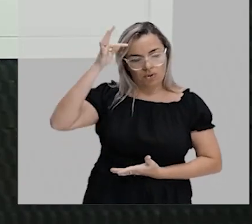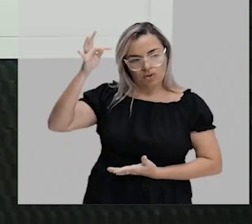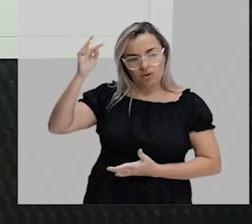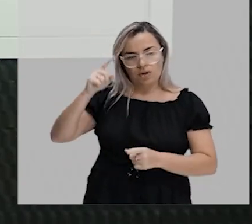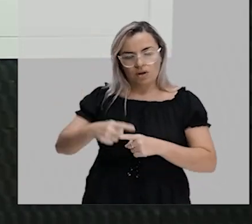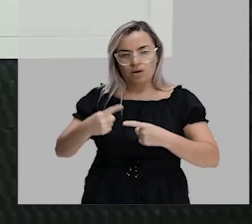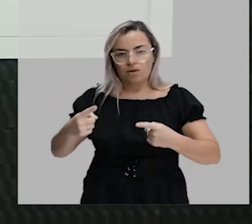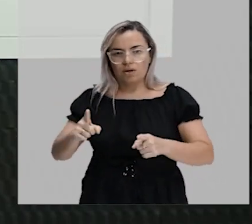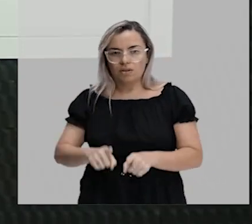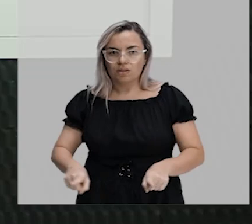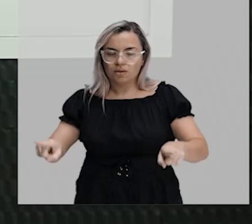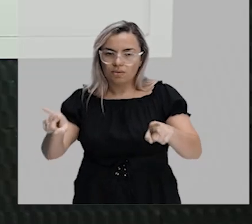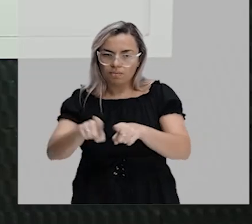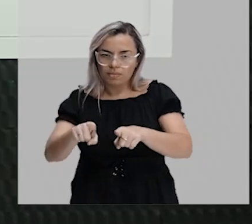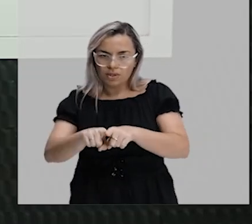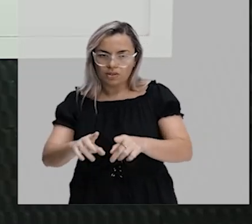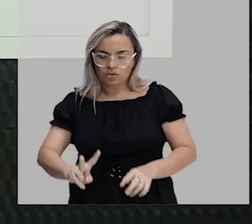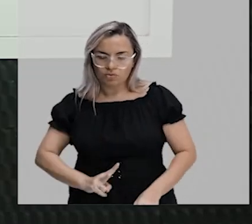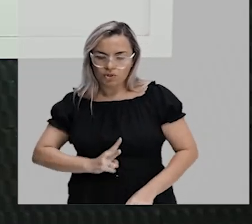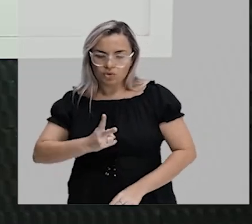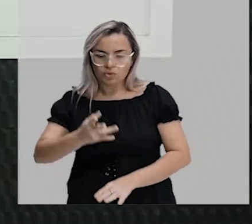mas também são práticas.